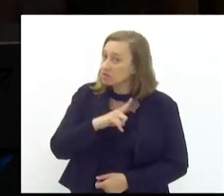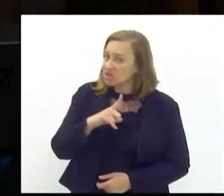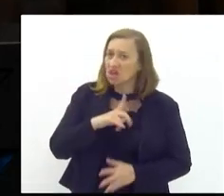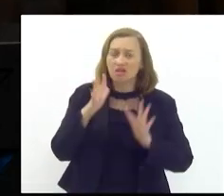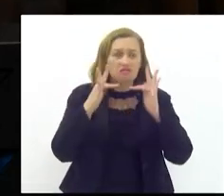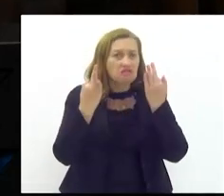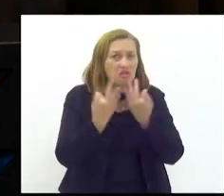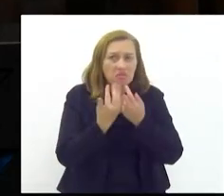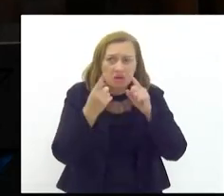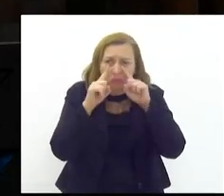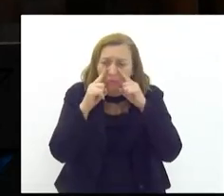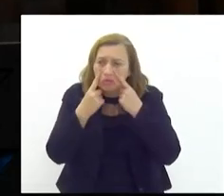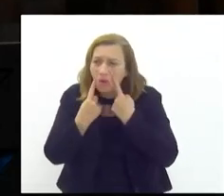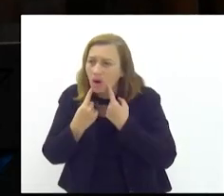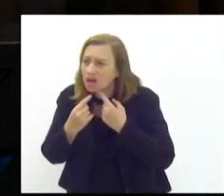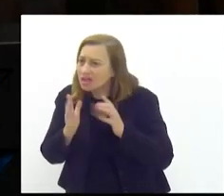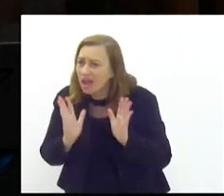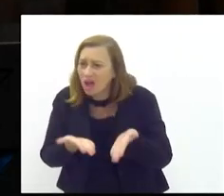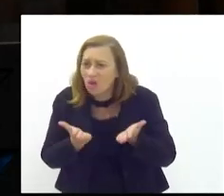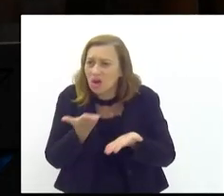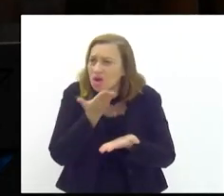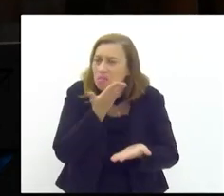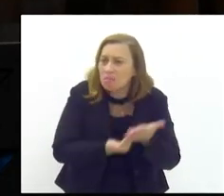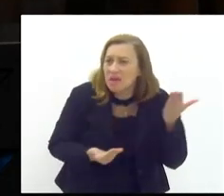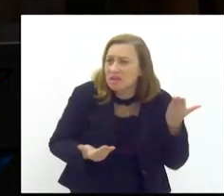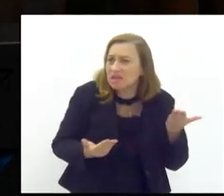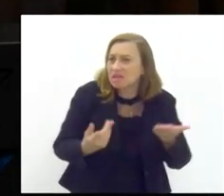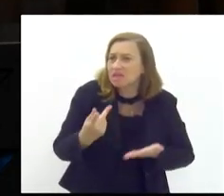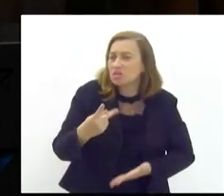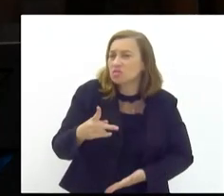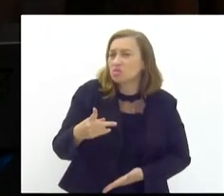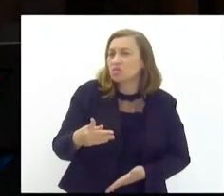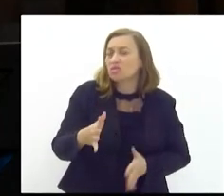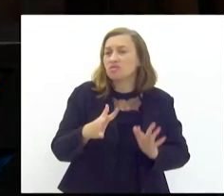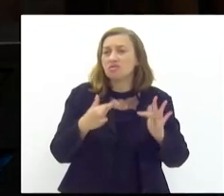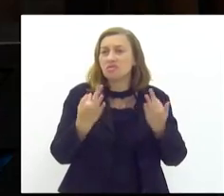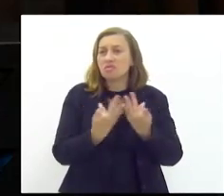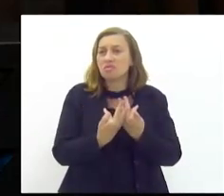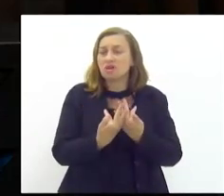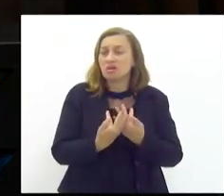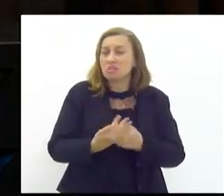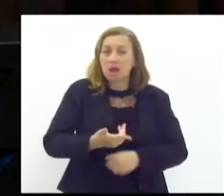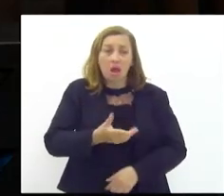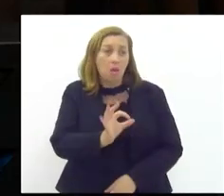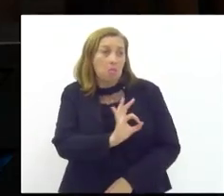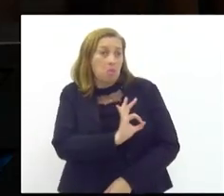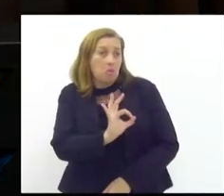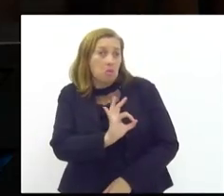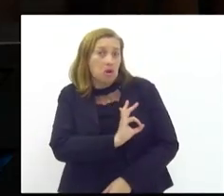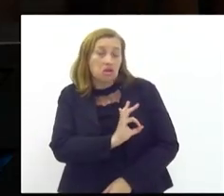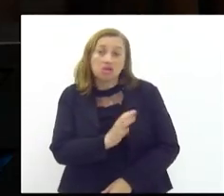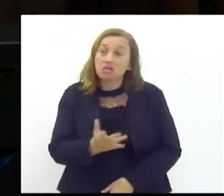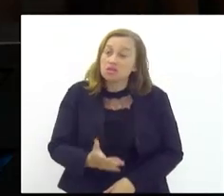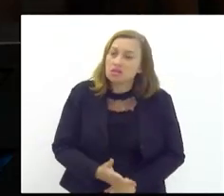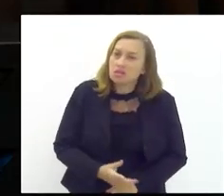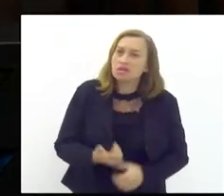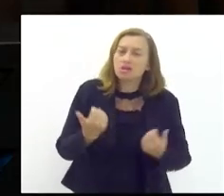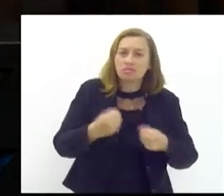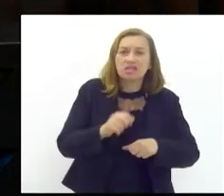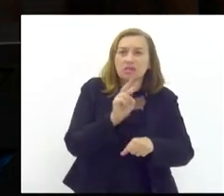chorando nesse momento a perda dos seus entes queridos por pelo braço armado do Estado por aqueles que deveriam